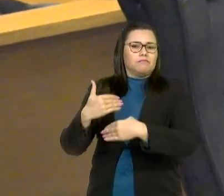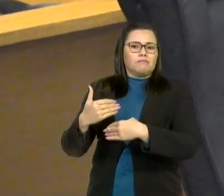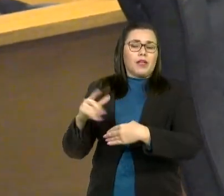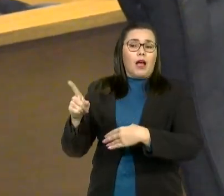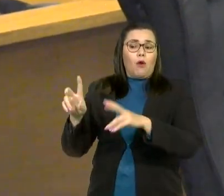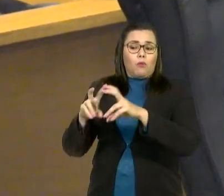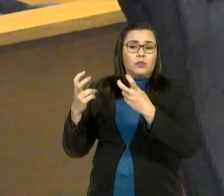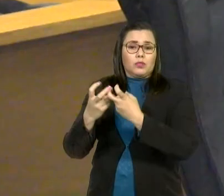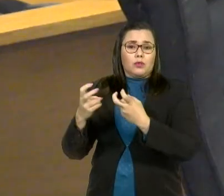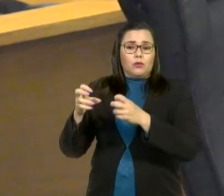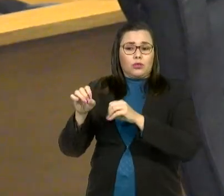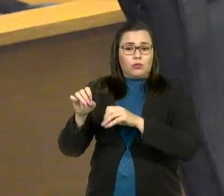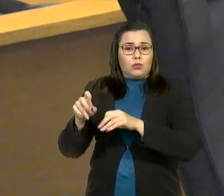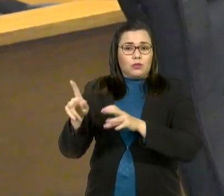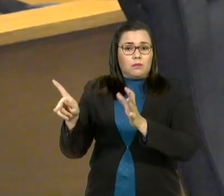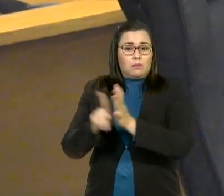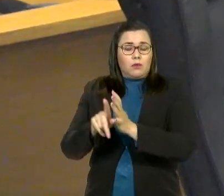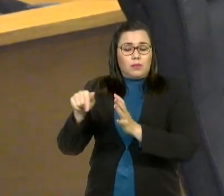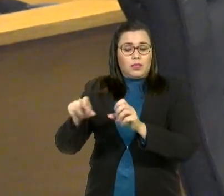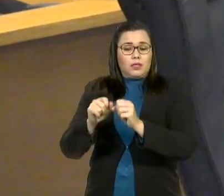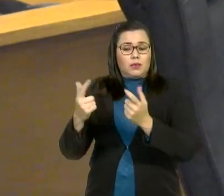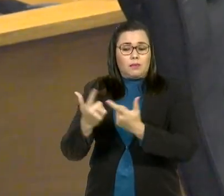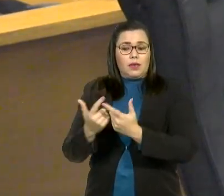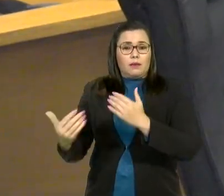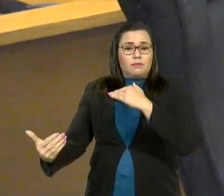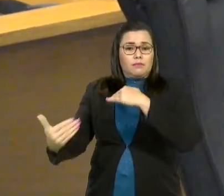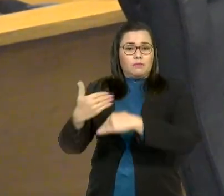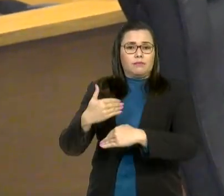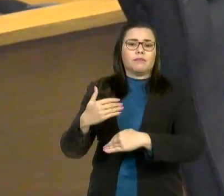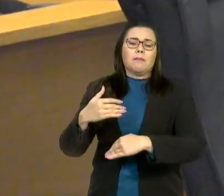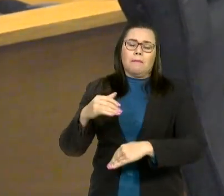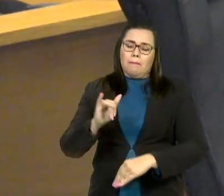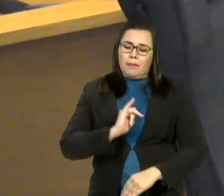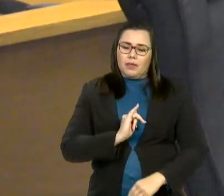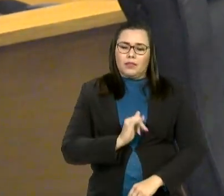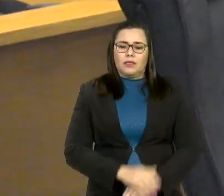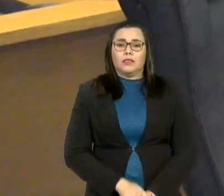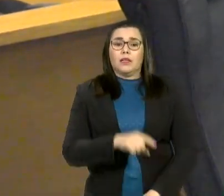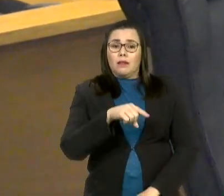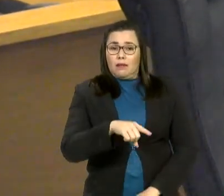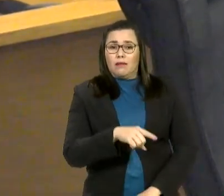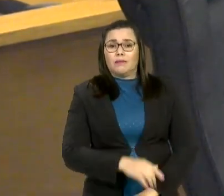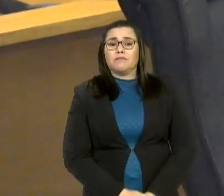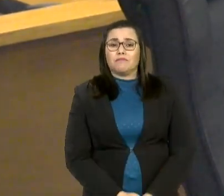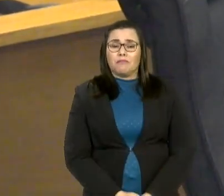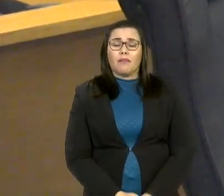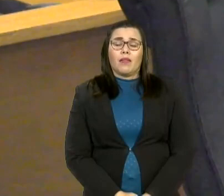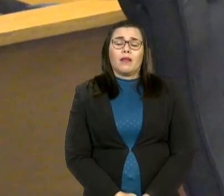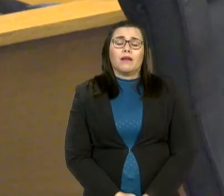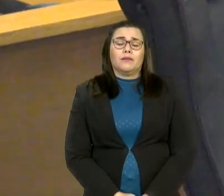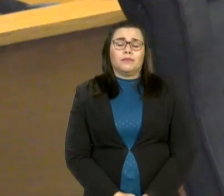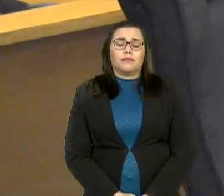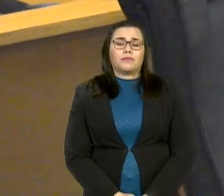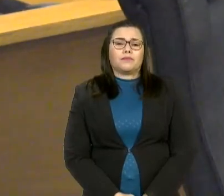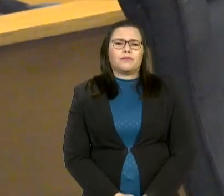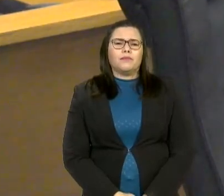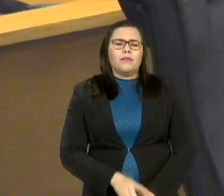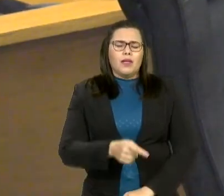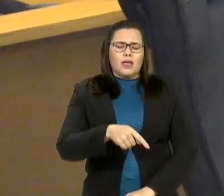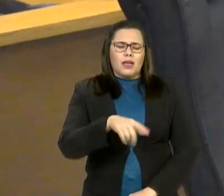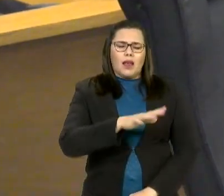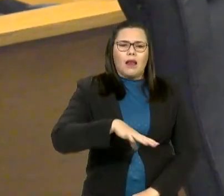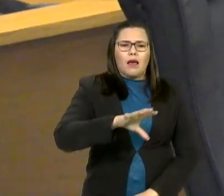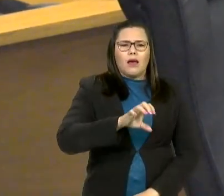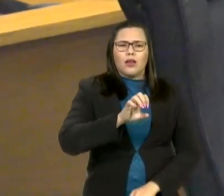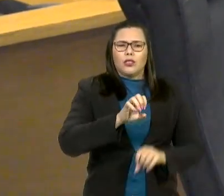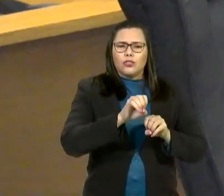Hoje o município de Imperatriz, ele se destaca na educação municipal, abrangendo ali toda a